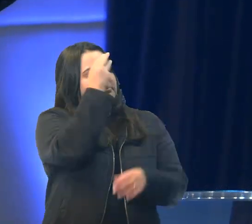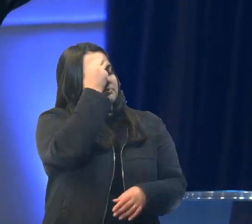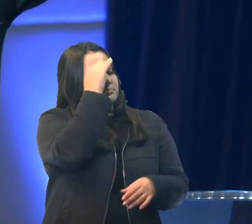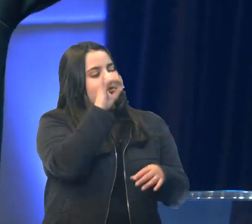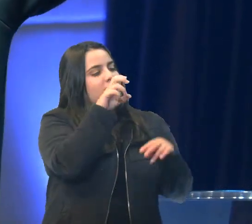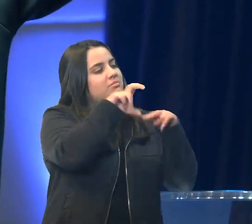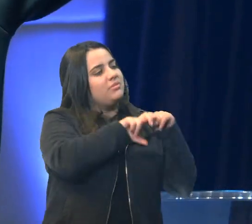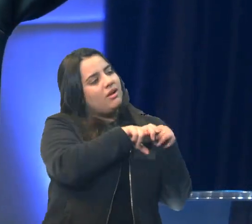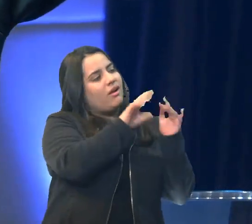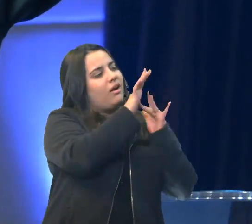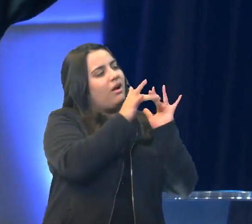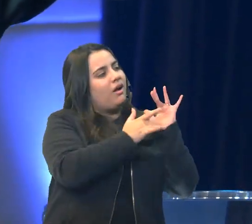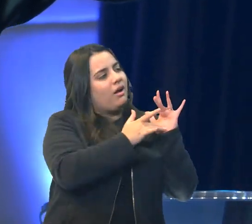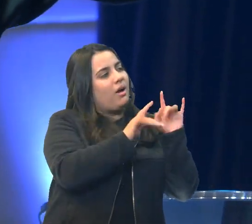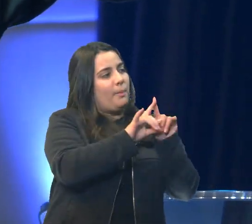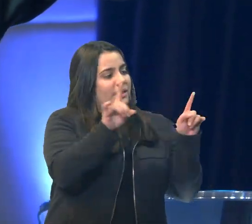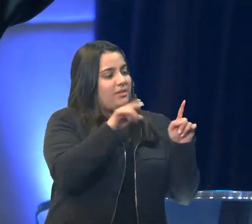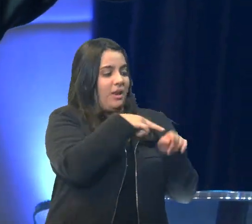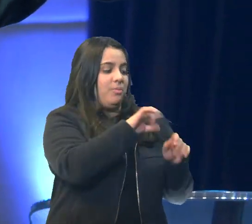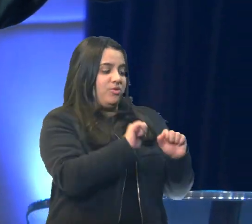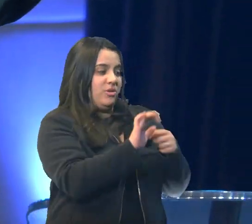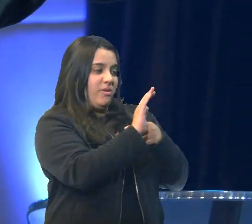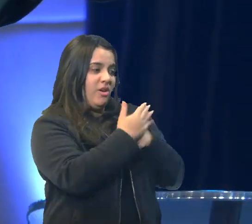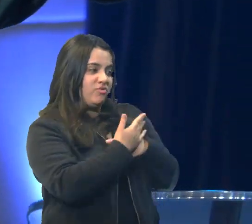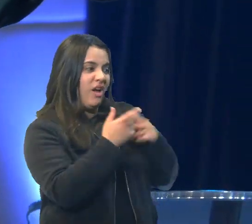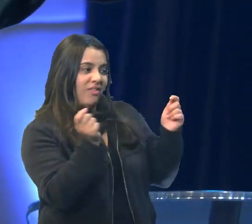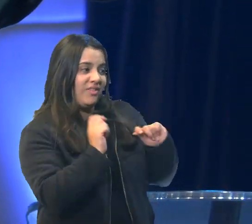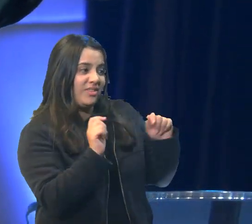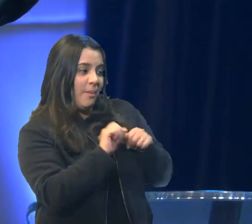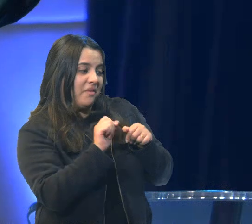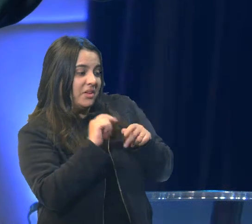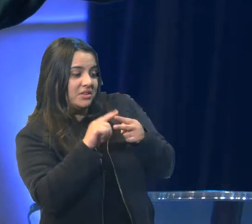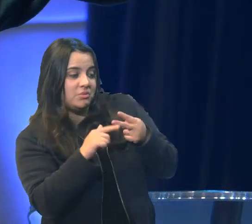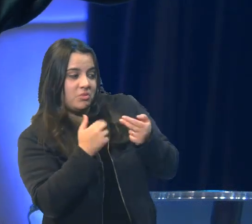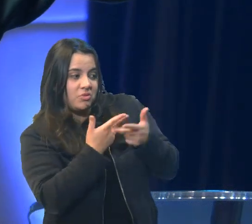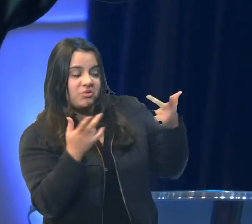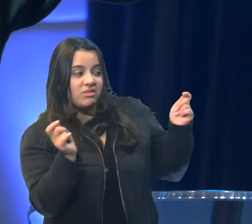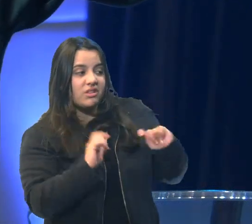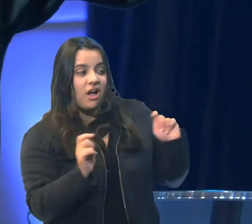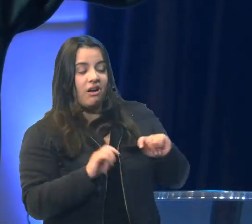ouvir é legal, mas ela podia te ouvir e me ajudar, né? Dá para fazer duas coisas ao mesmo tempo.